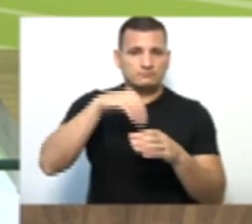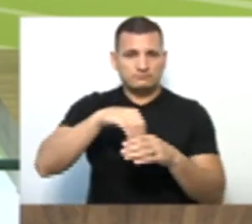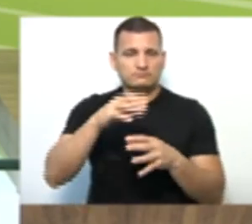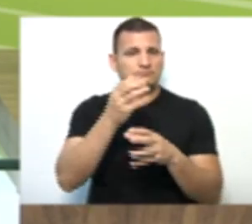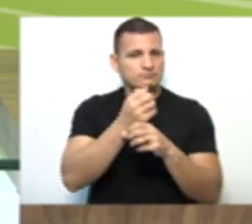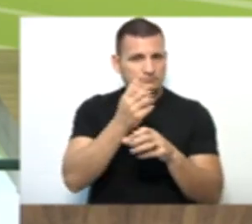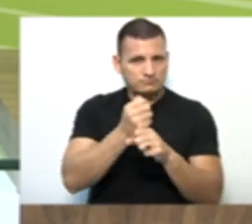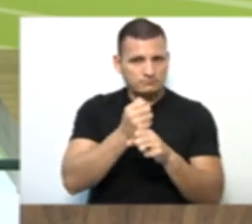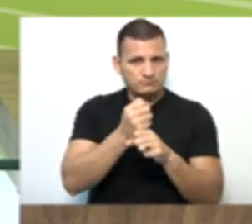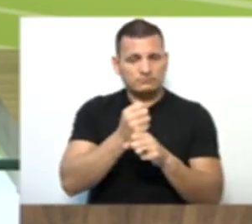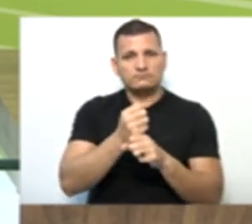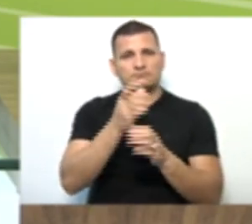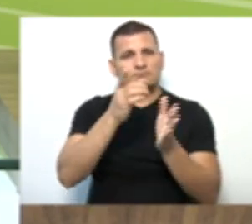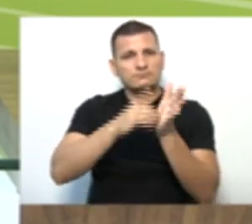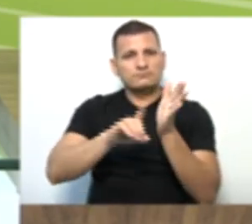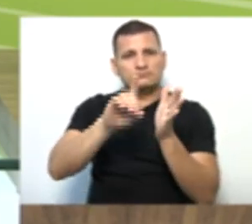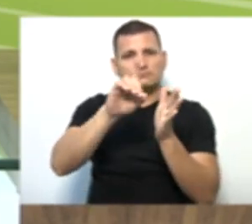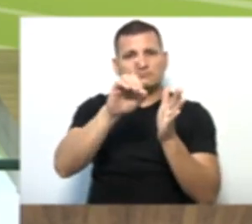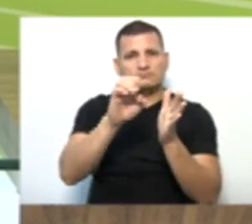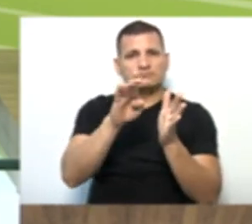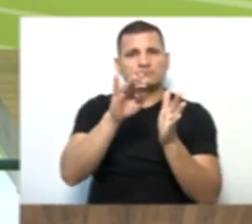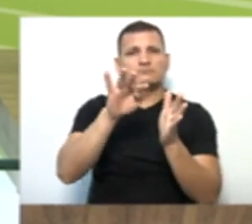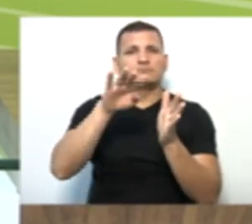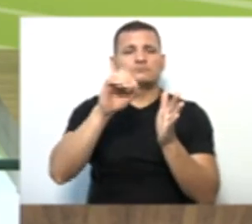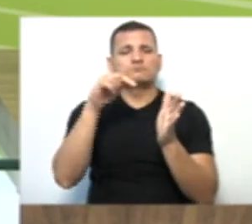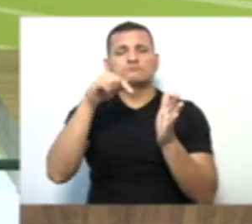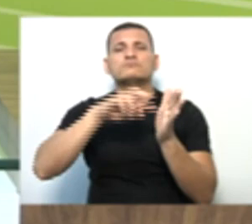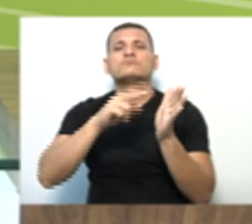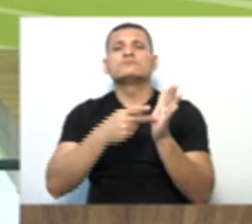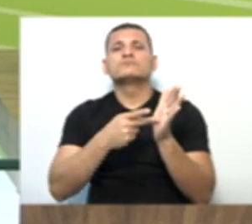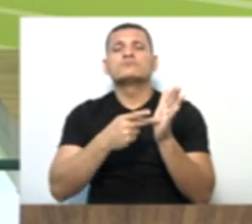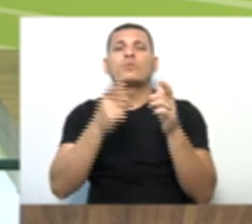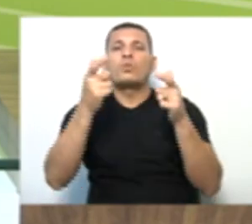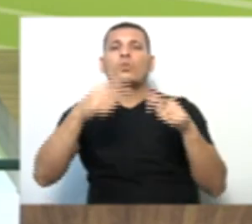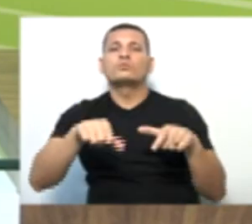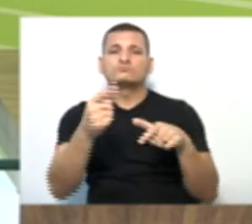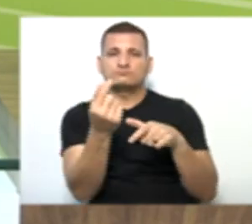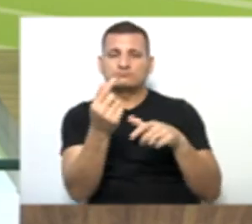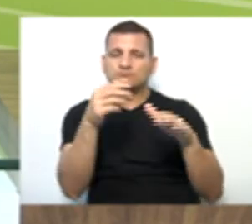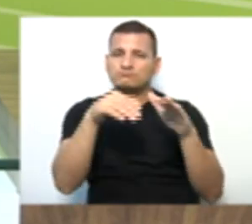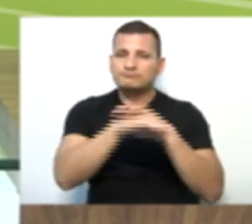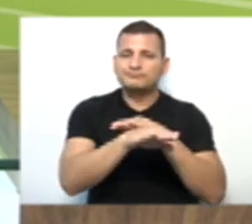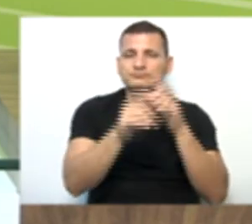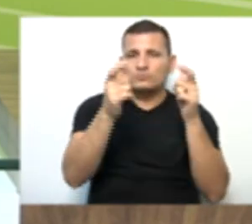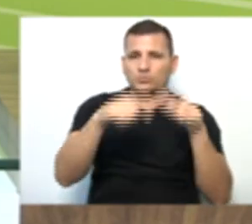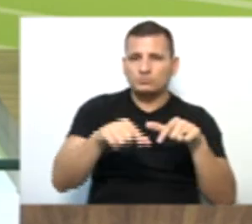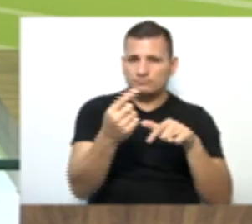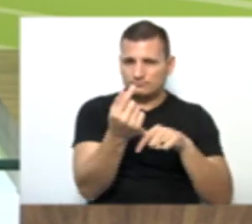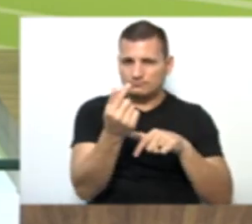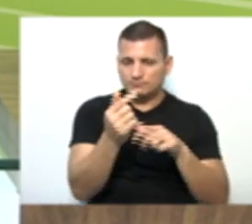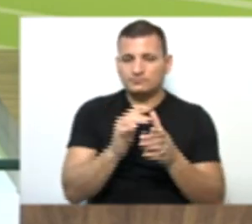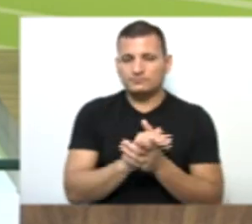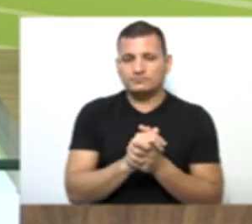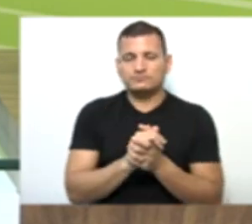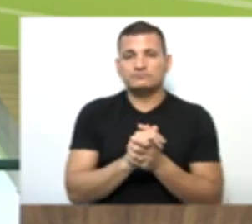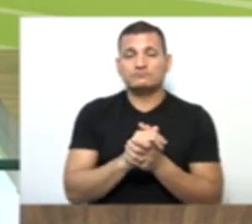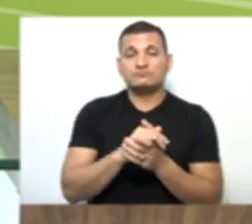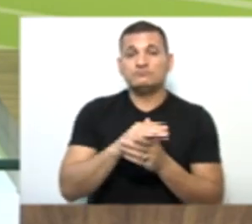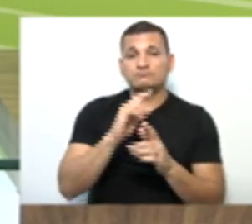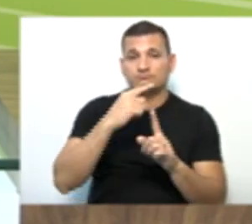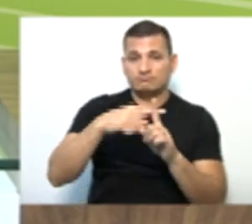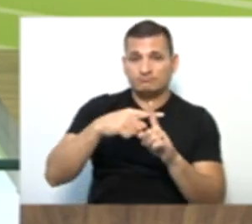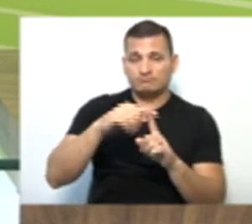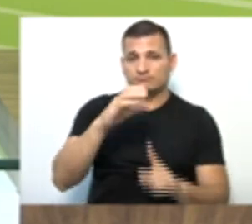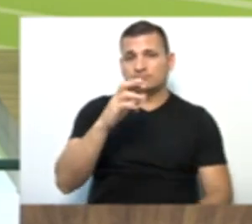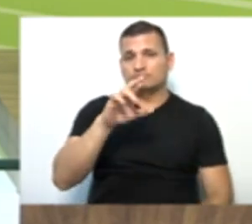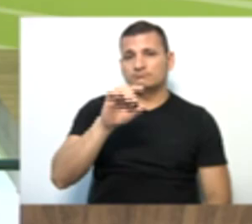o débito significa o destino do dinheiro. Vamos resumir assim, é o destino do dinheiro, enquanto o crédito